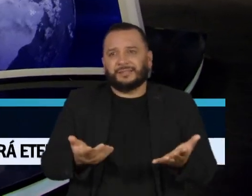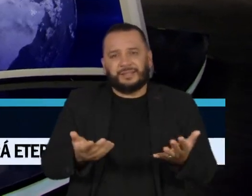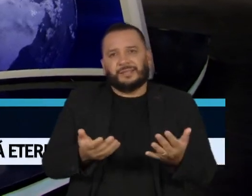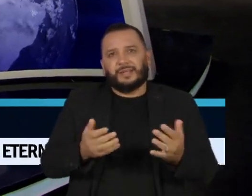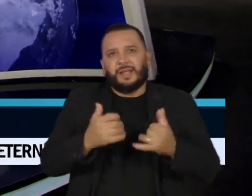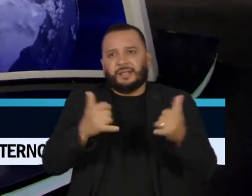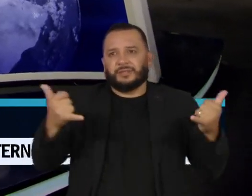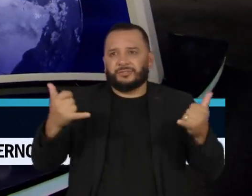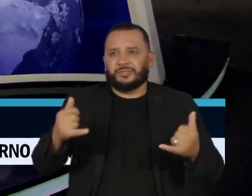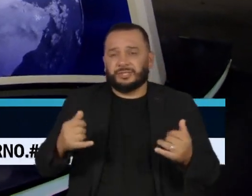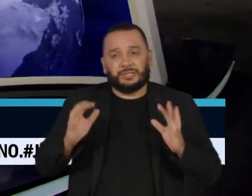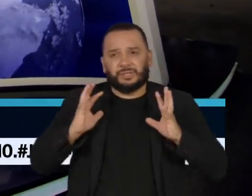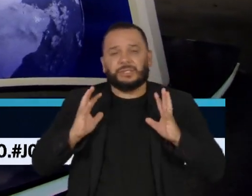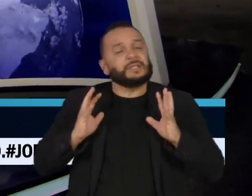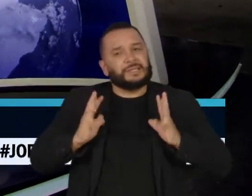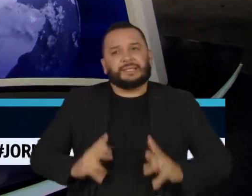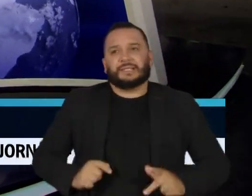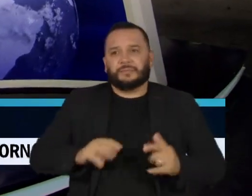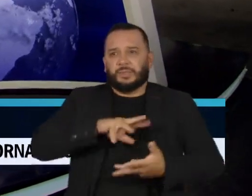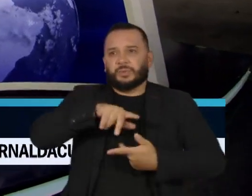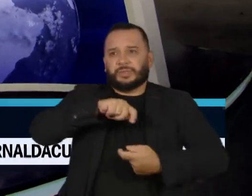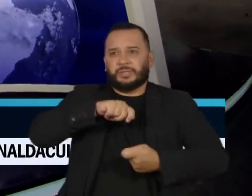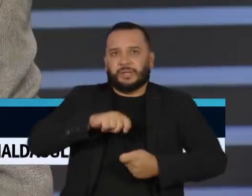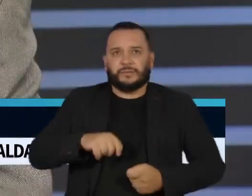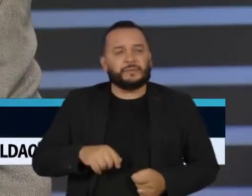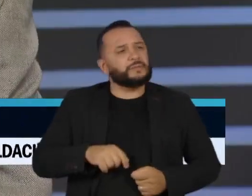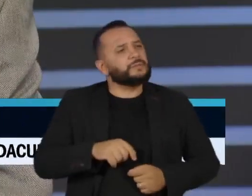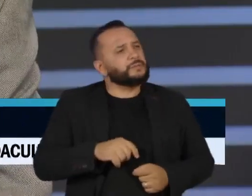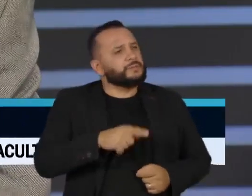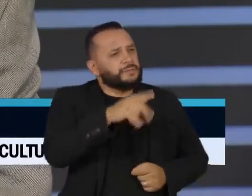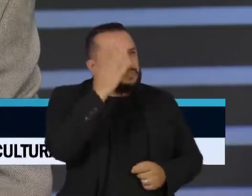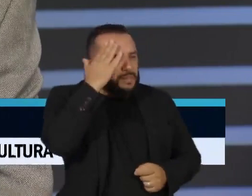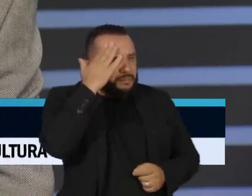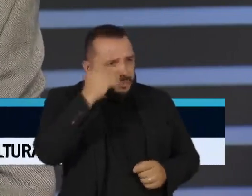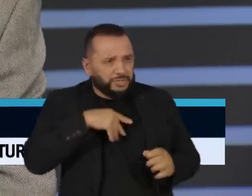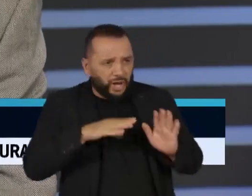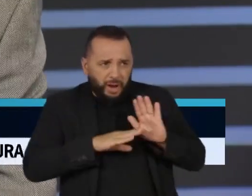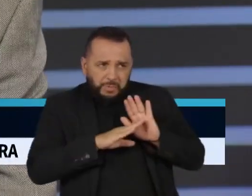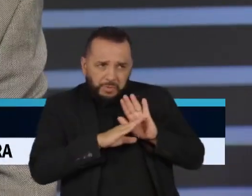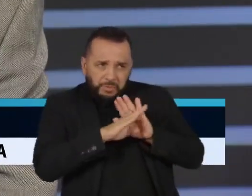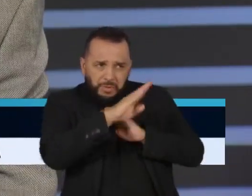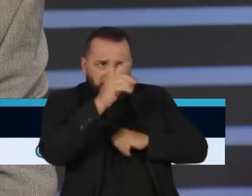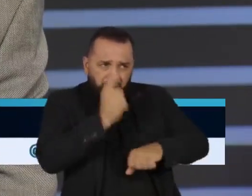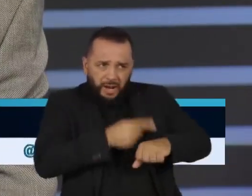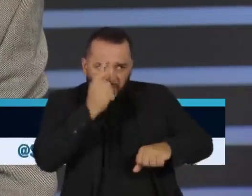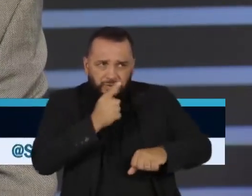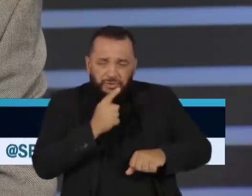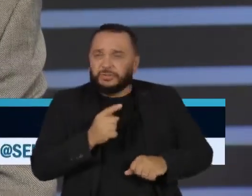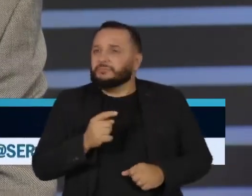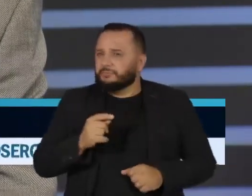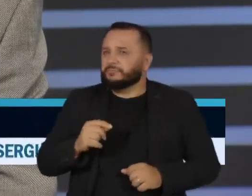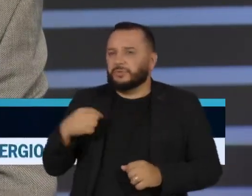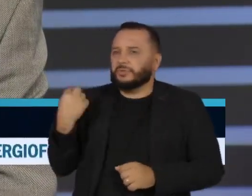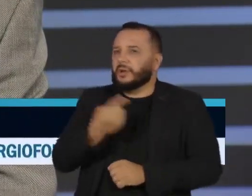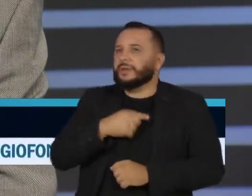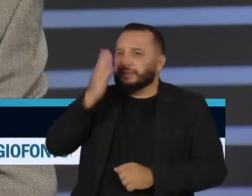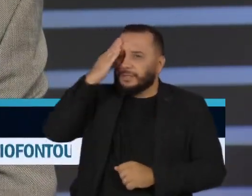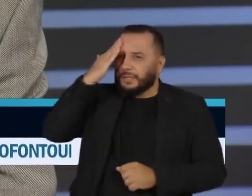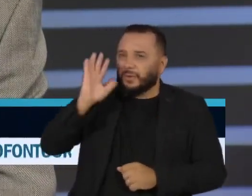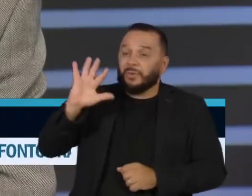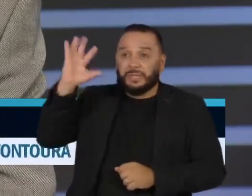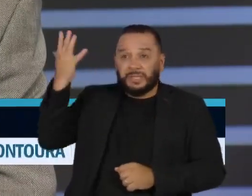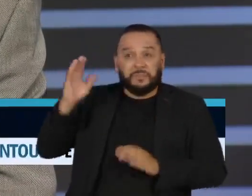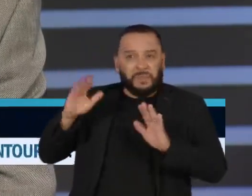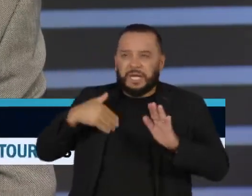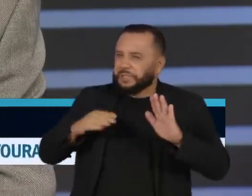capaz já era esperado esse crescimento recorde é esperado mas não tanto eu acho que é uma coisa muito importante que a gente viu